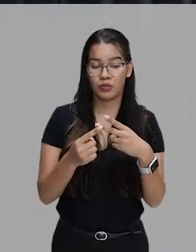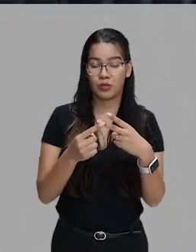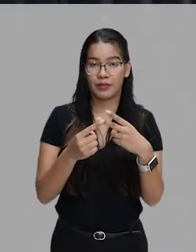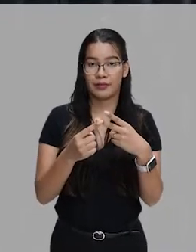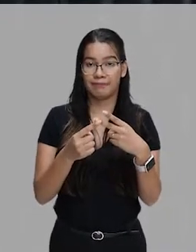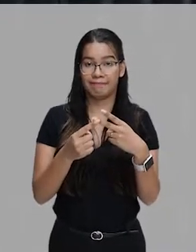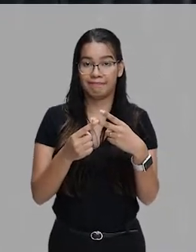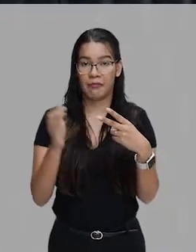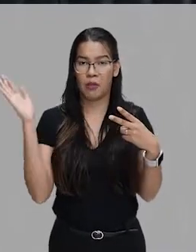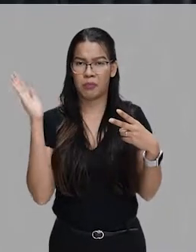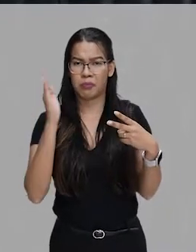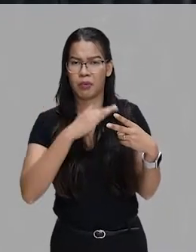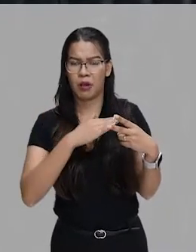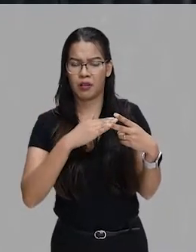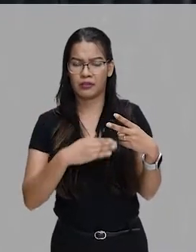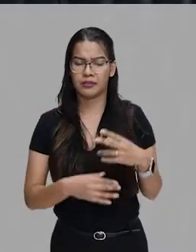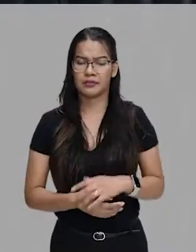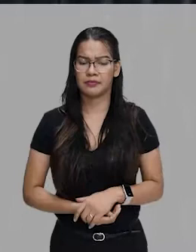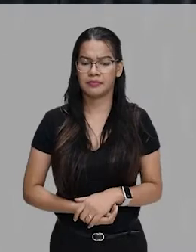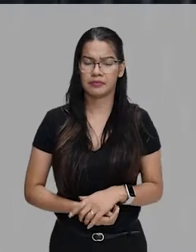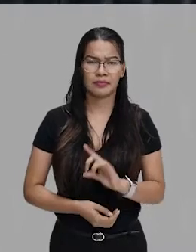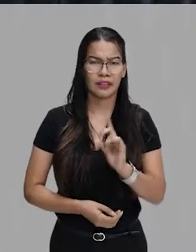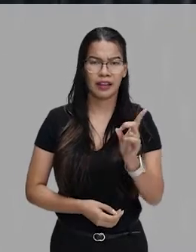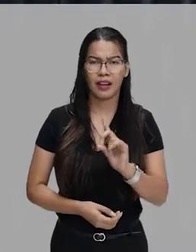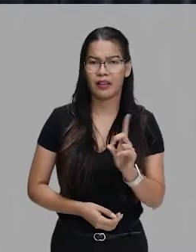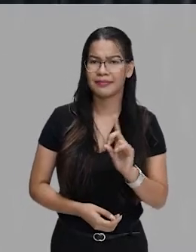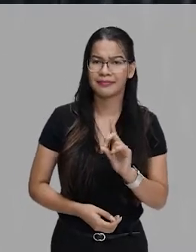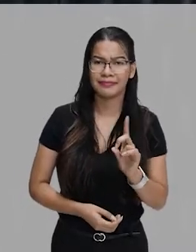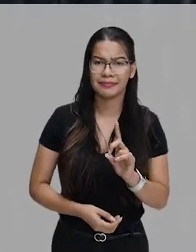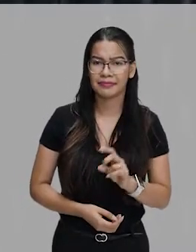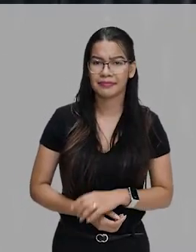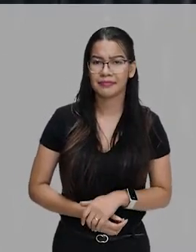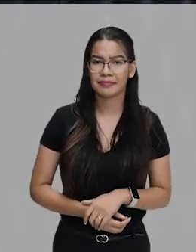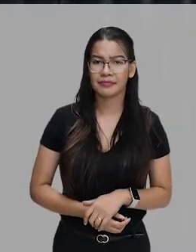maldade. Aqui, por maldade, não é